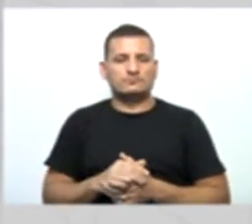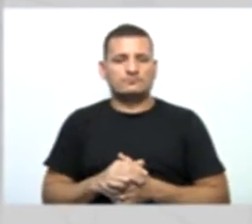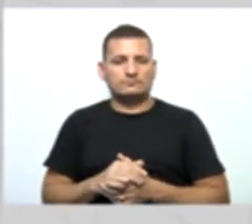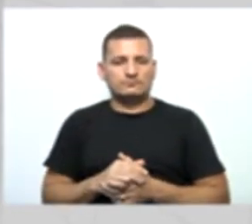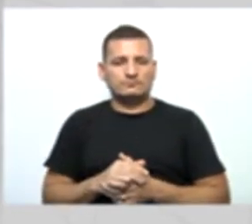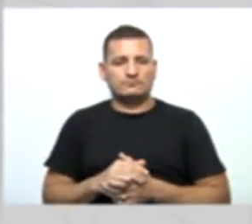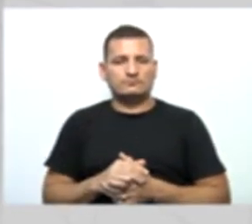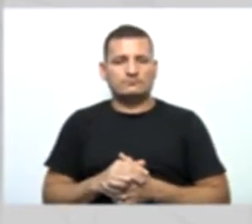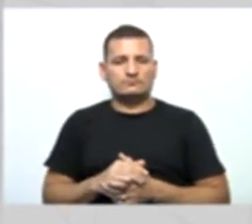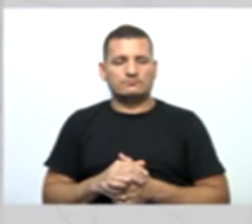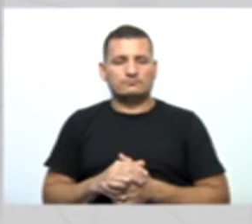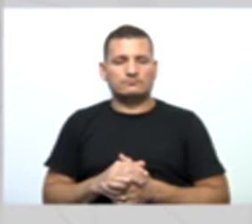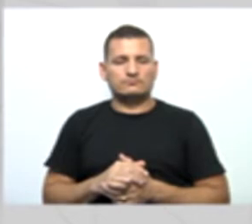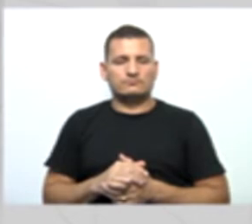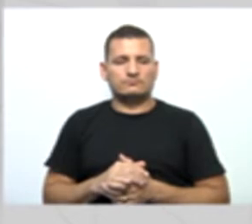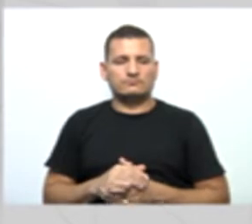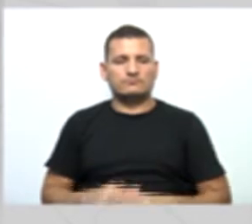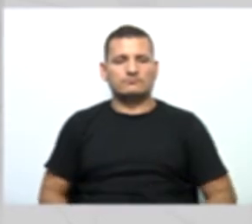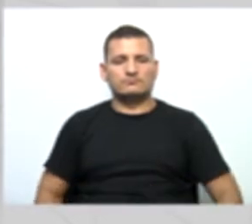regular